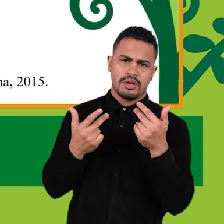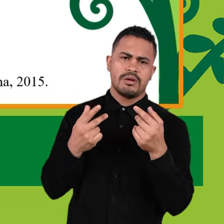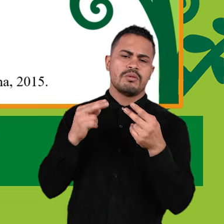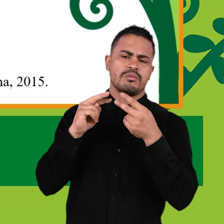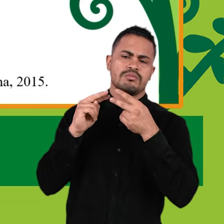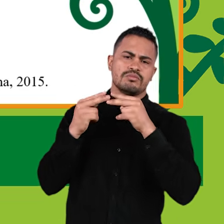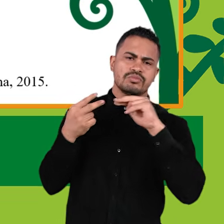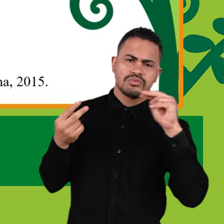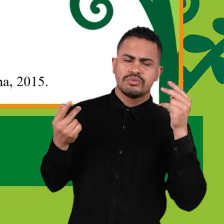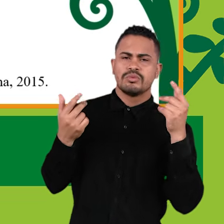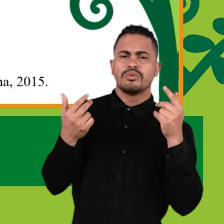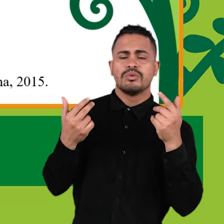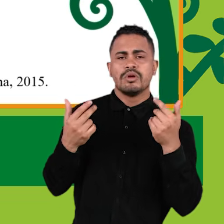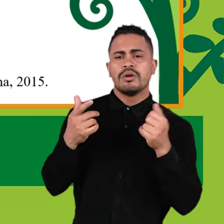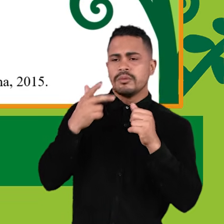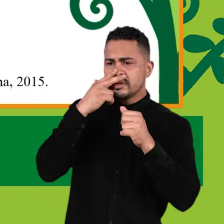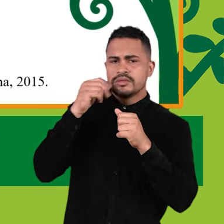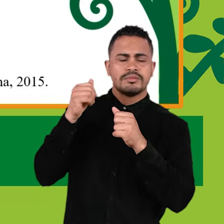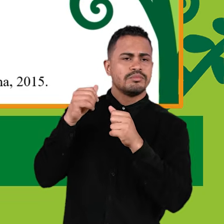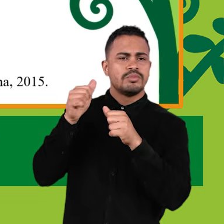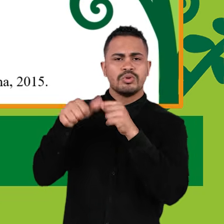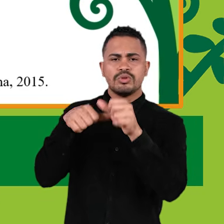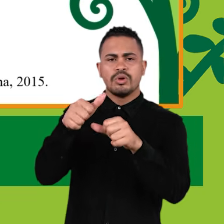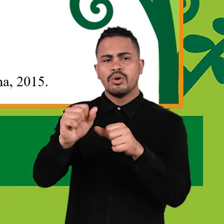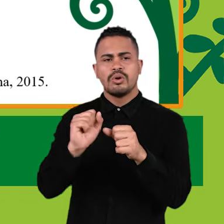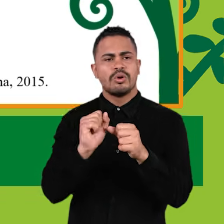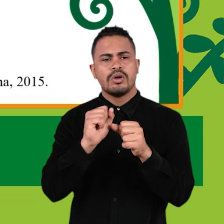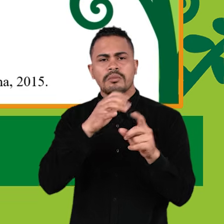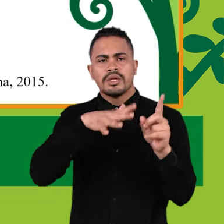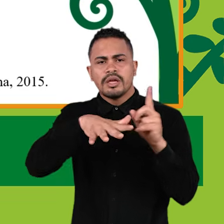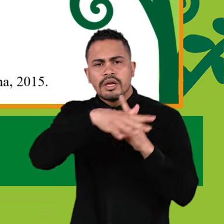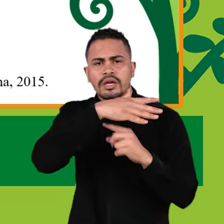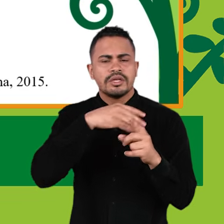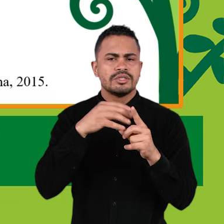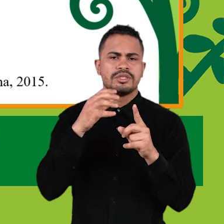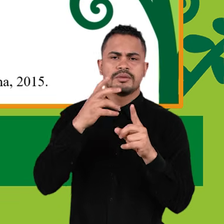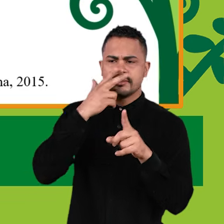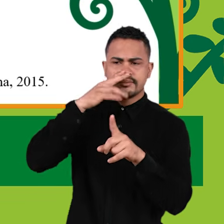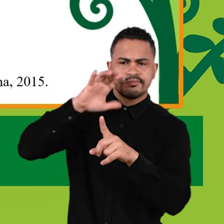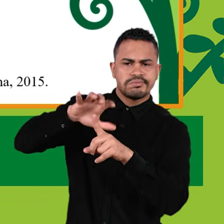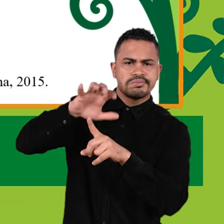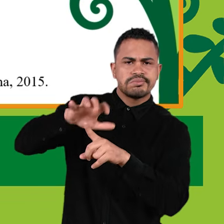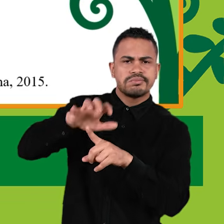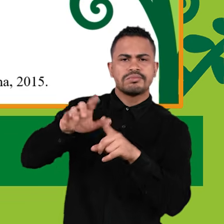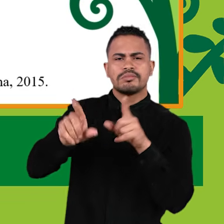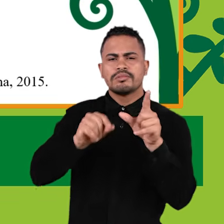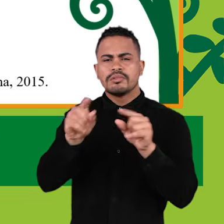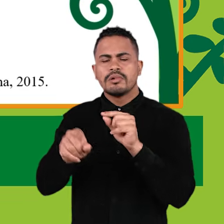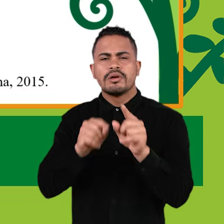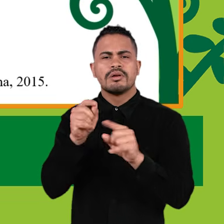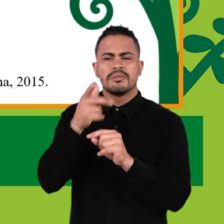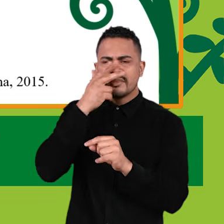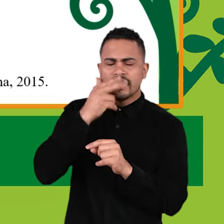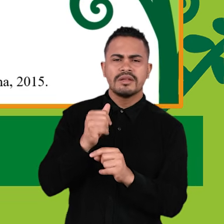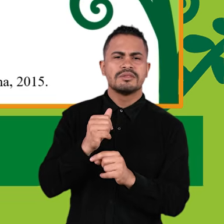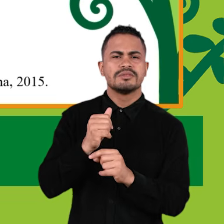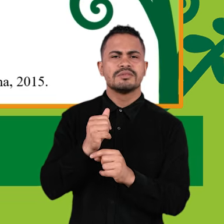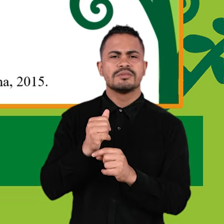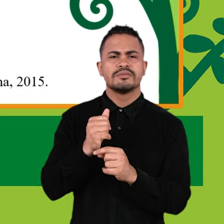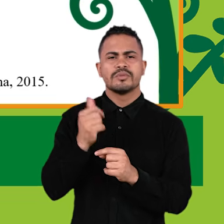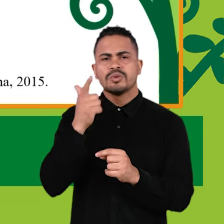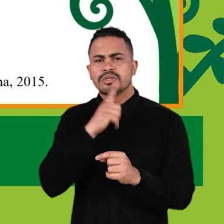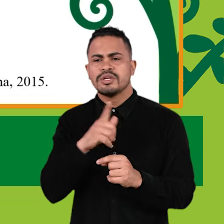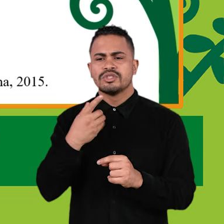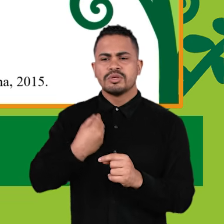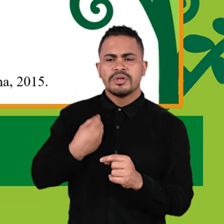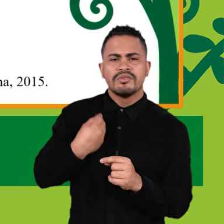para outros ambientes, foi sofrendo pressões seletivas diferentes e essas pressões seletivas foram selecionando essa ou